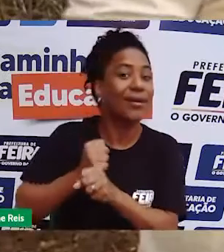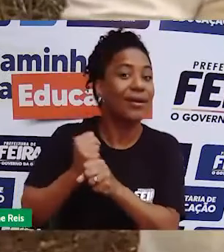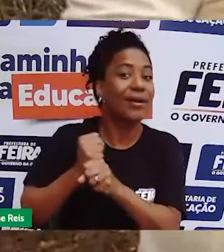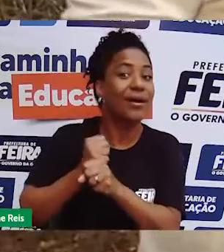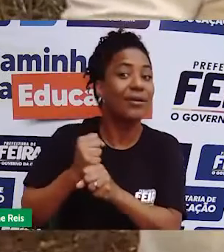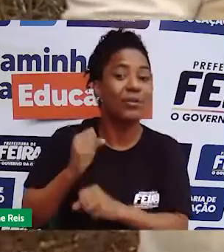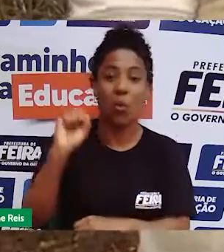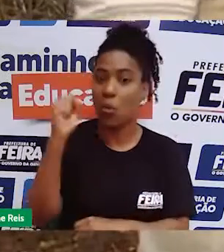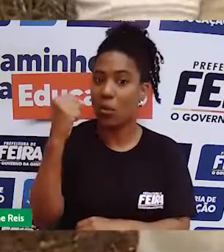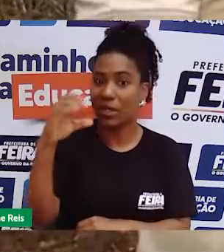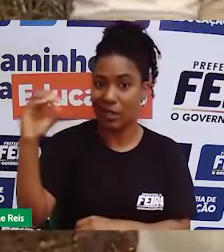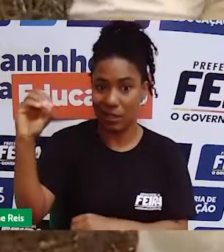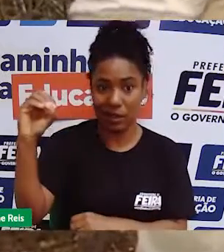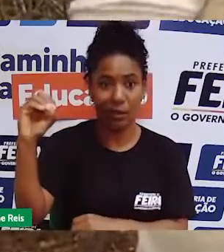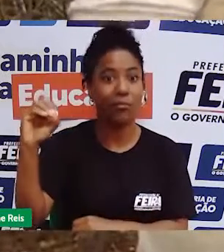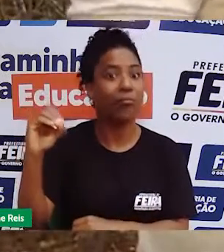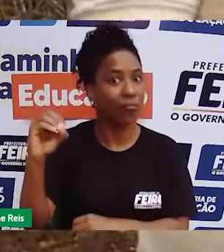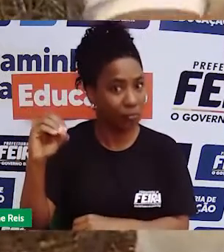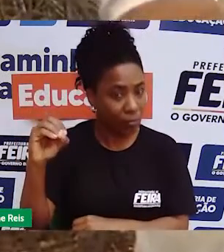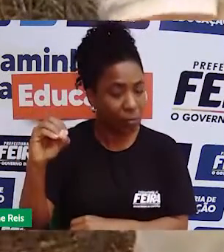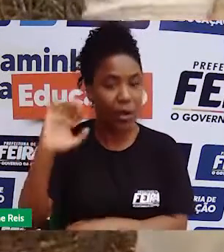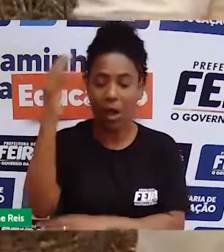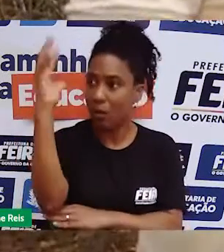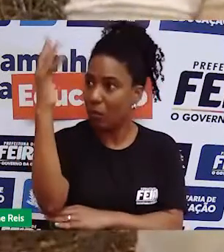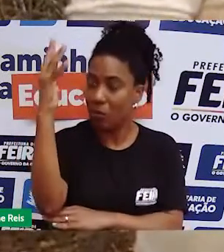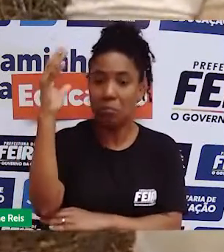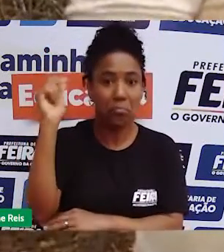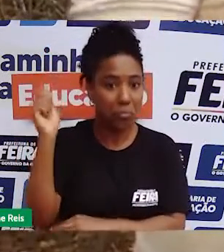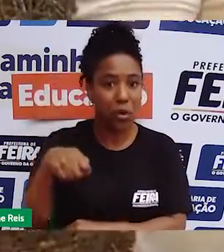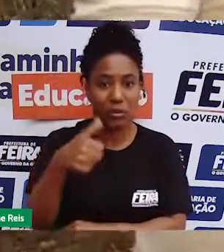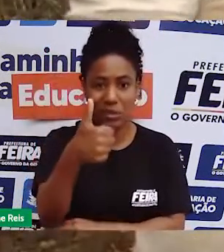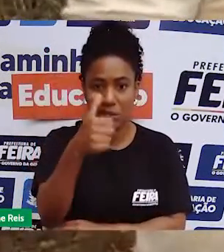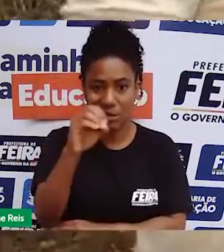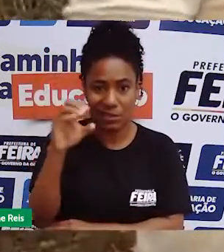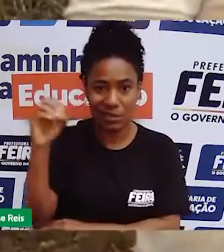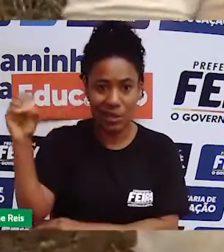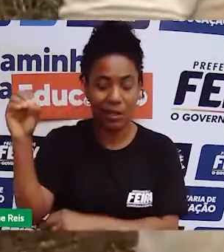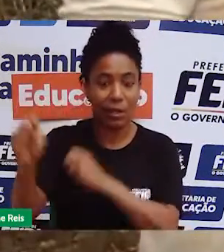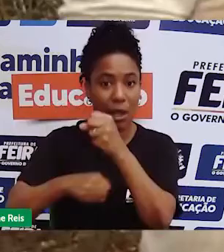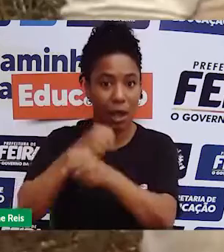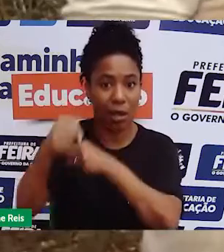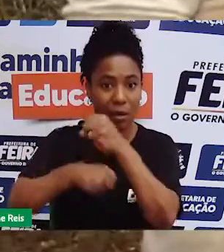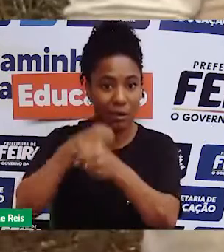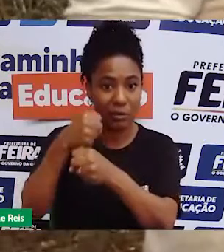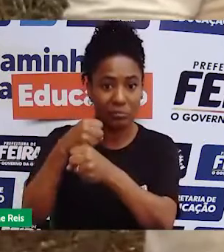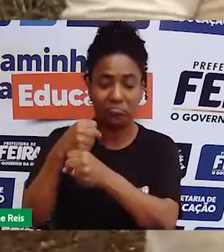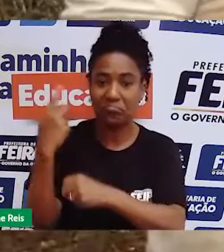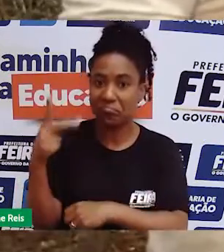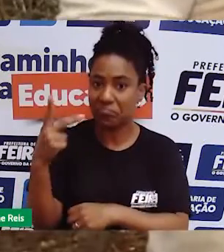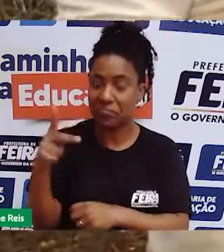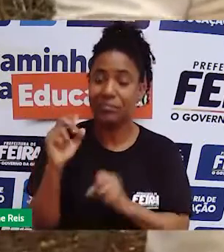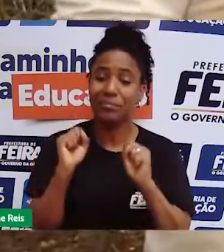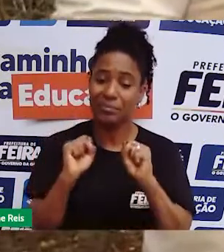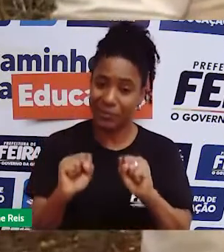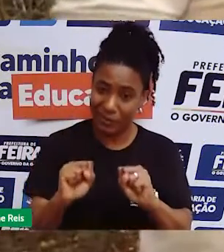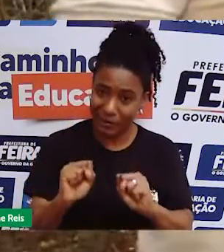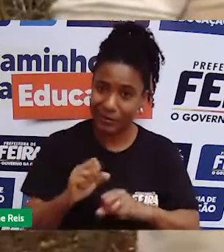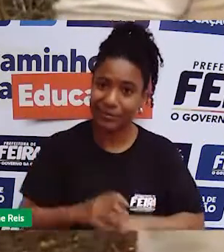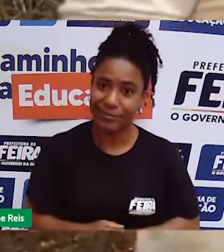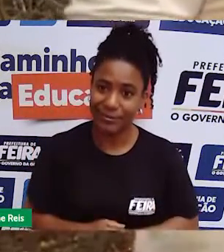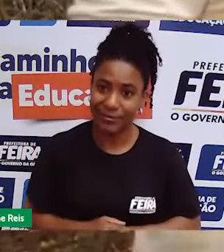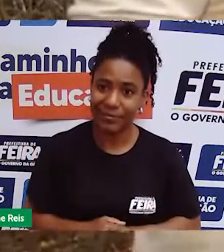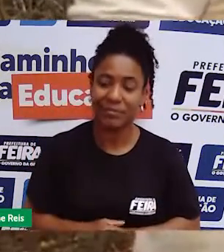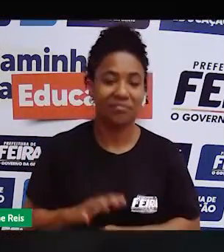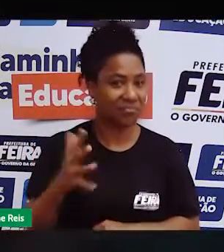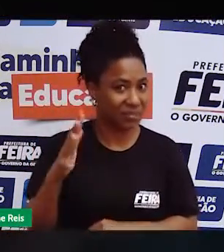árvores centenárias, né? Então alcançam bem mais, né, idade. E no caso, isso aqui é uma jovem, né, em torno dos